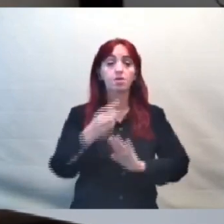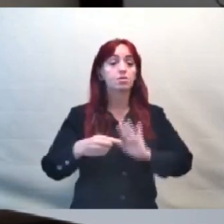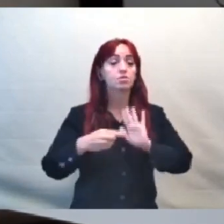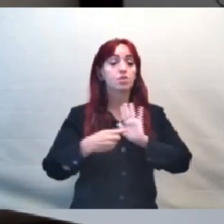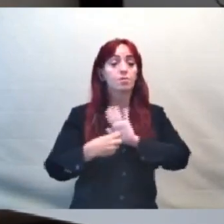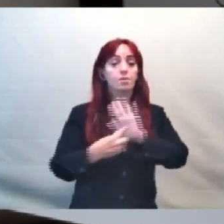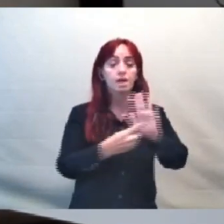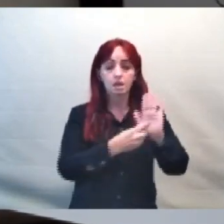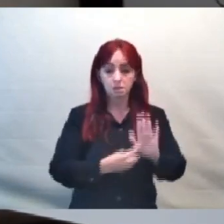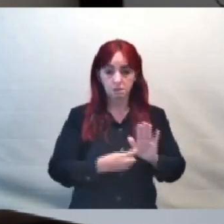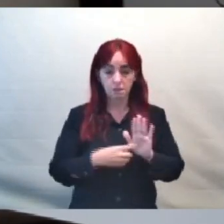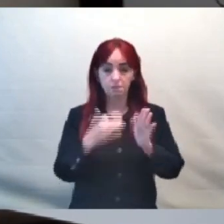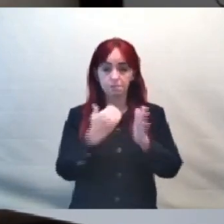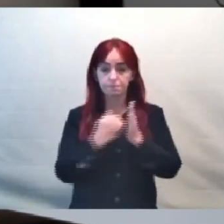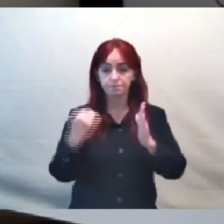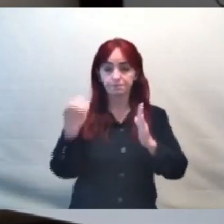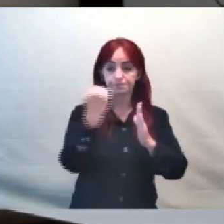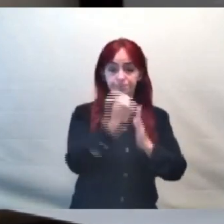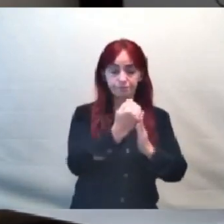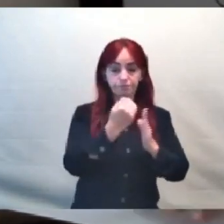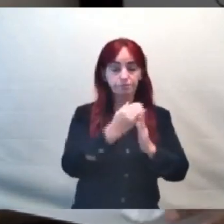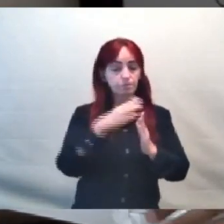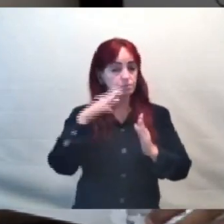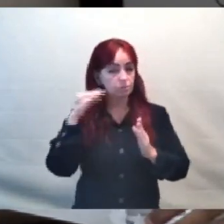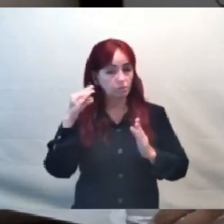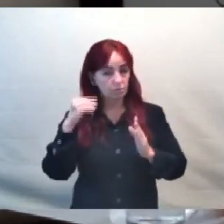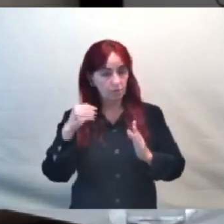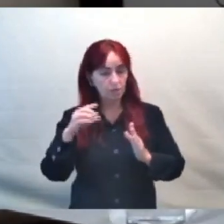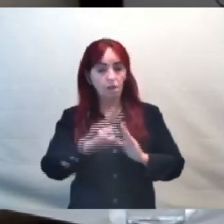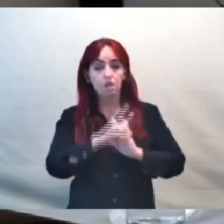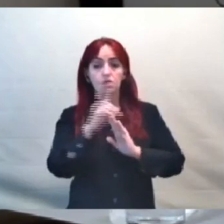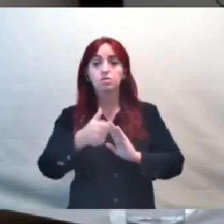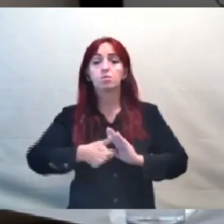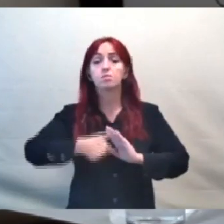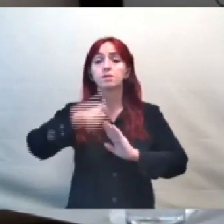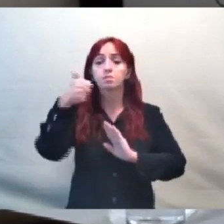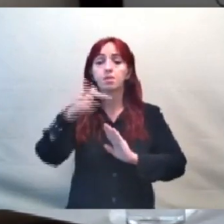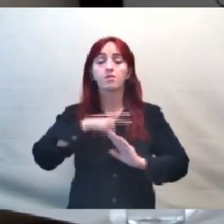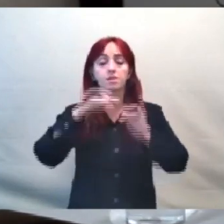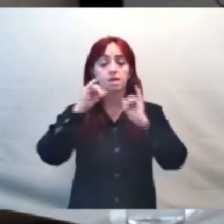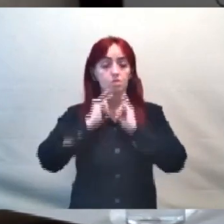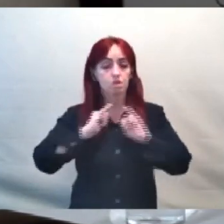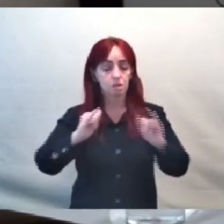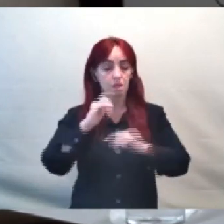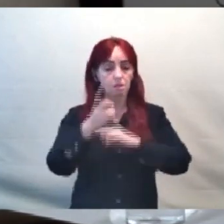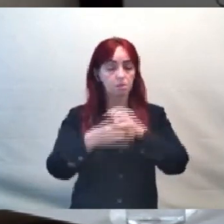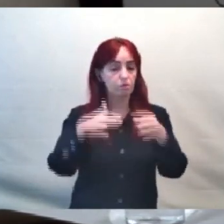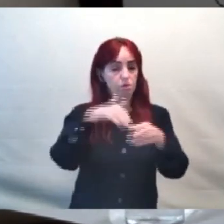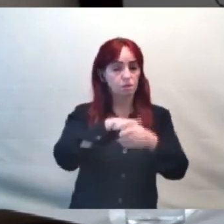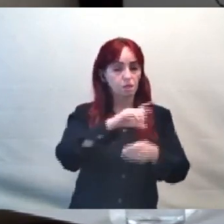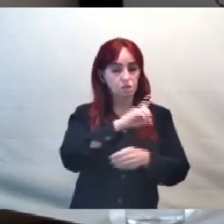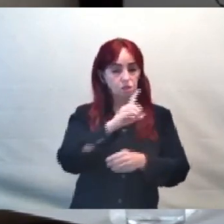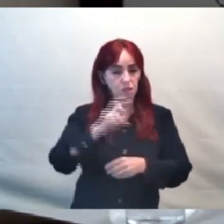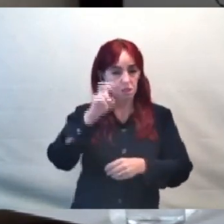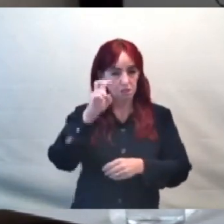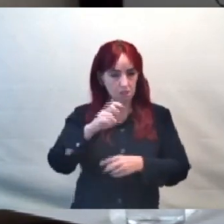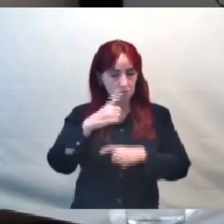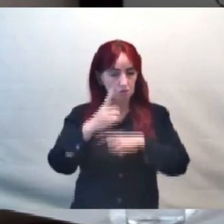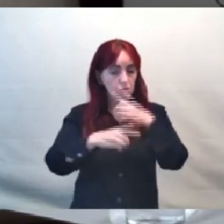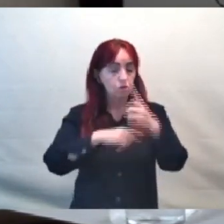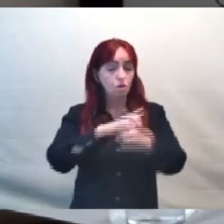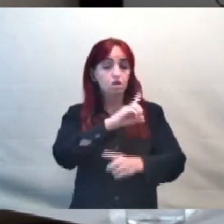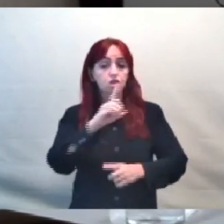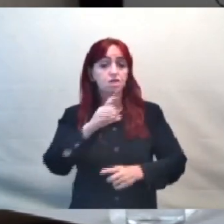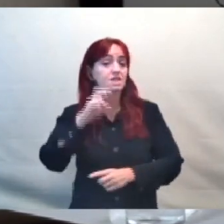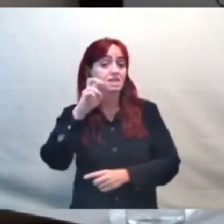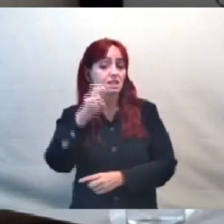anunciados no dia 1º para votação no dia 5, e no próprio dia 5 nós vamos ter cerca de mais 7 ou 8 projetos